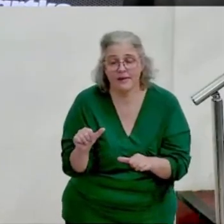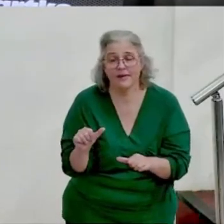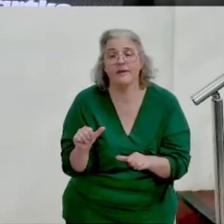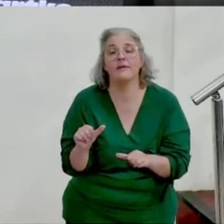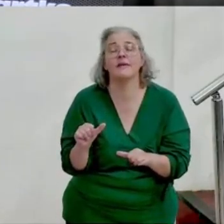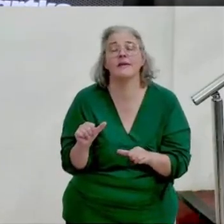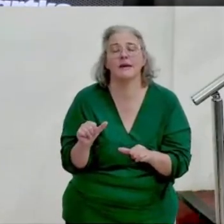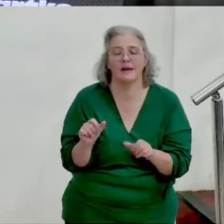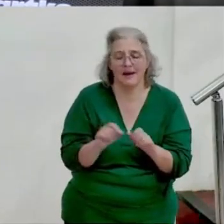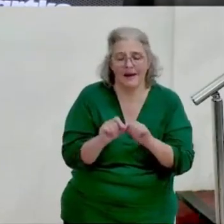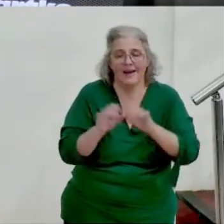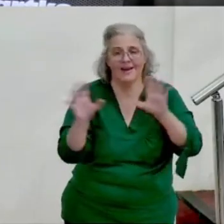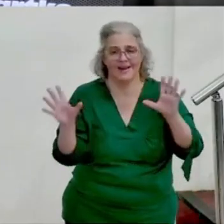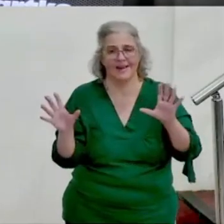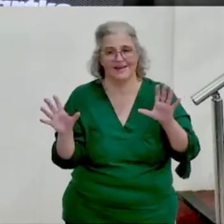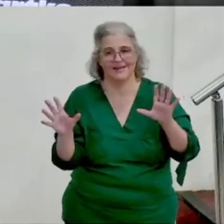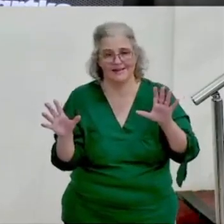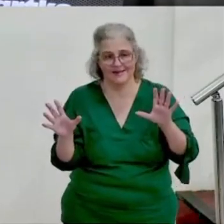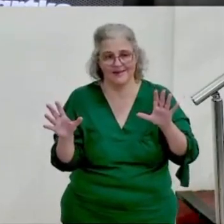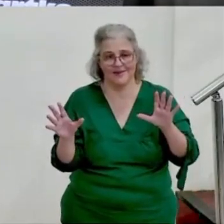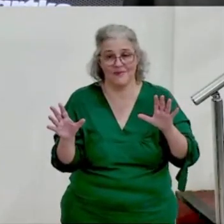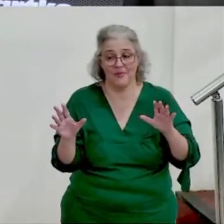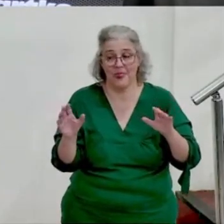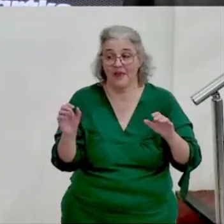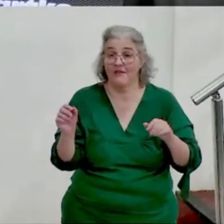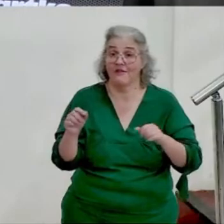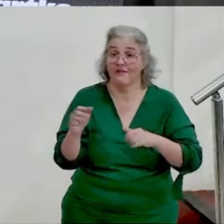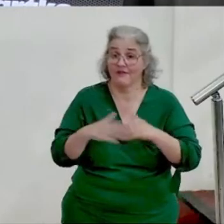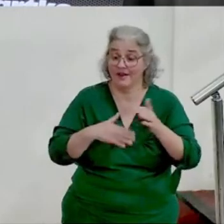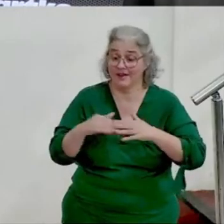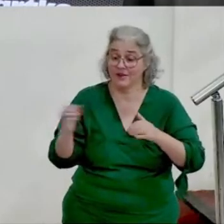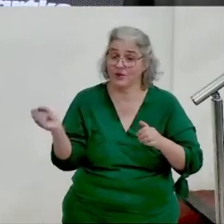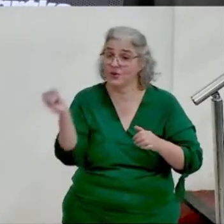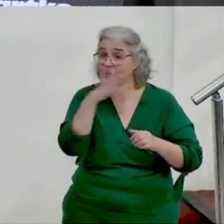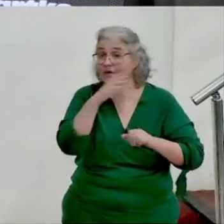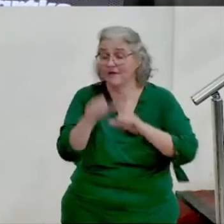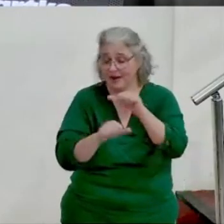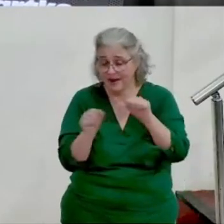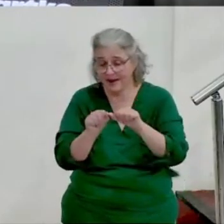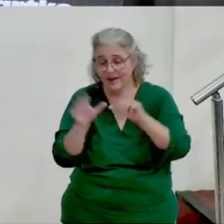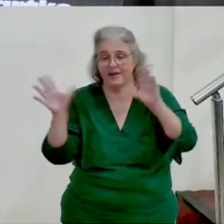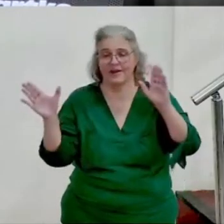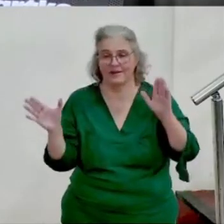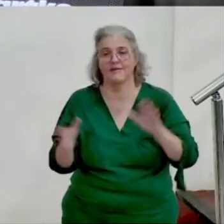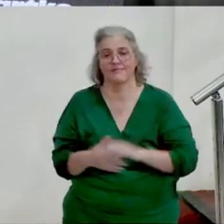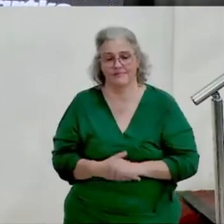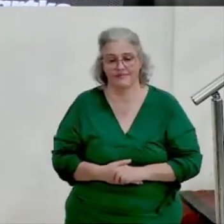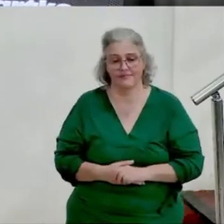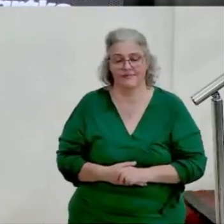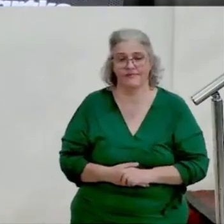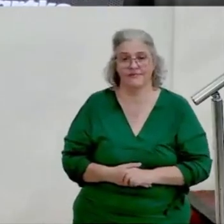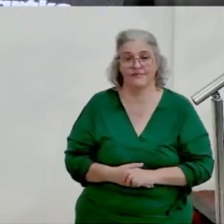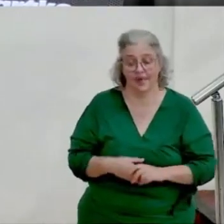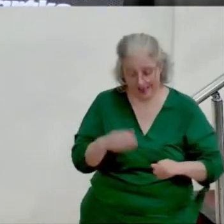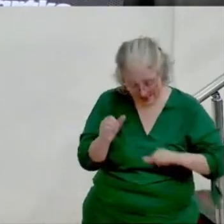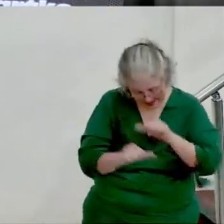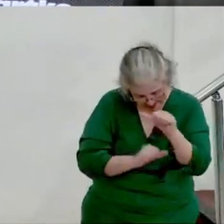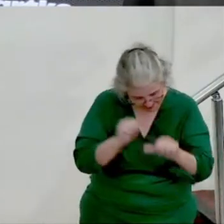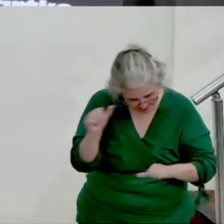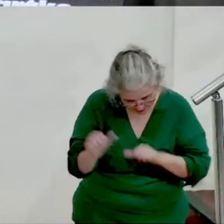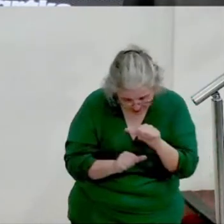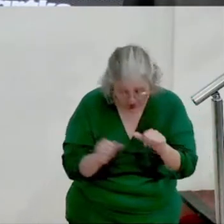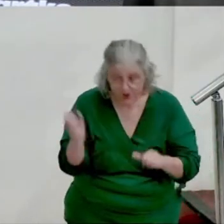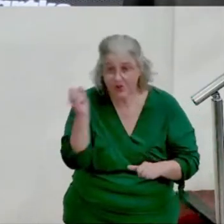uma nova criação, na qual não mais haveria nem pecado e nem morte. E essa restauração da criação, esta